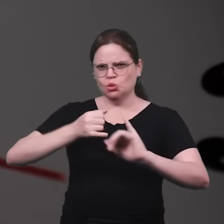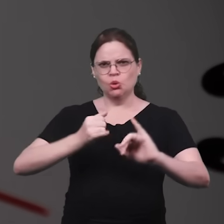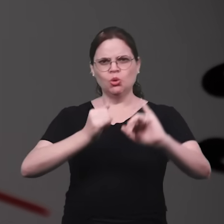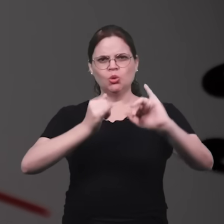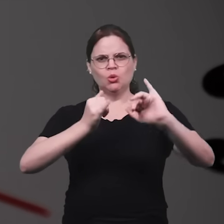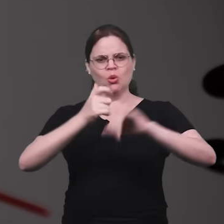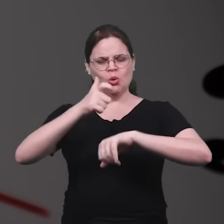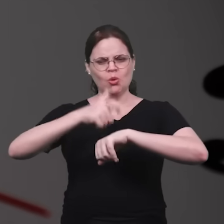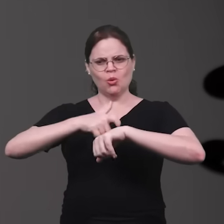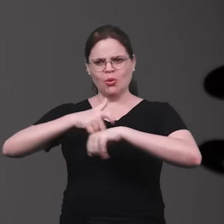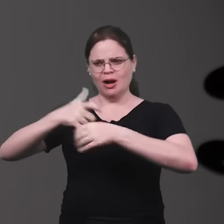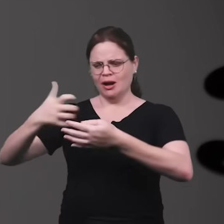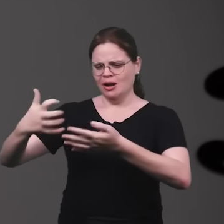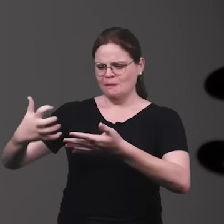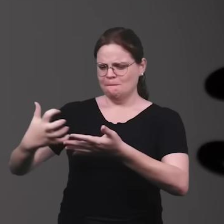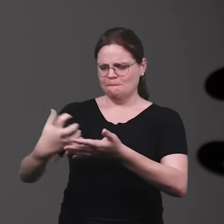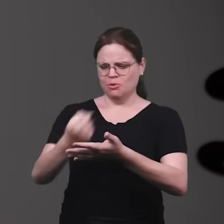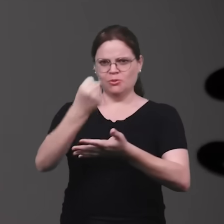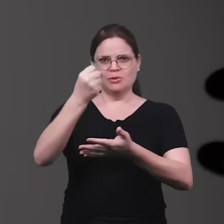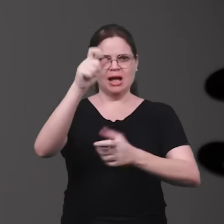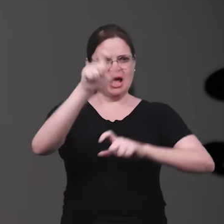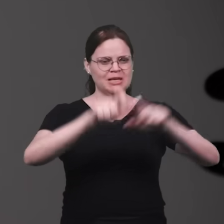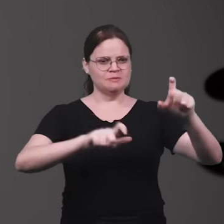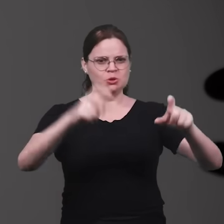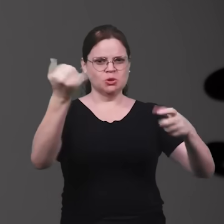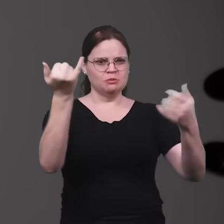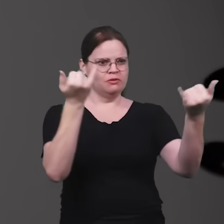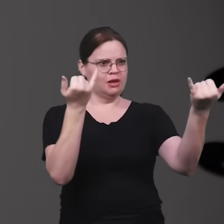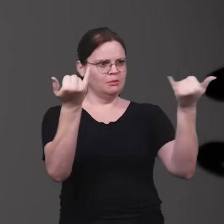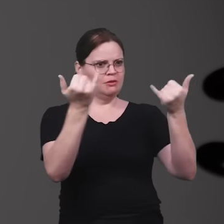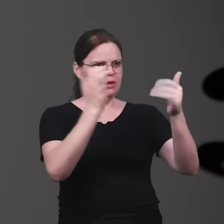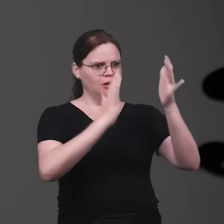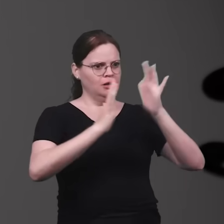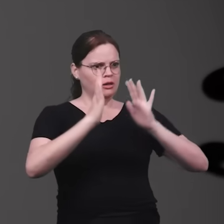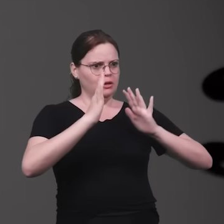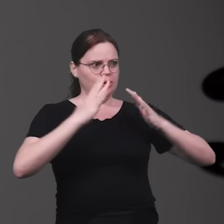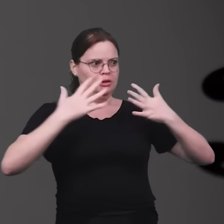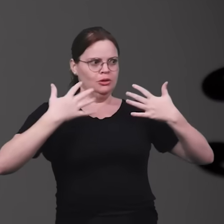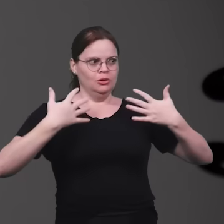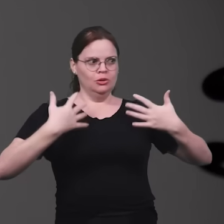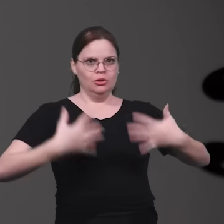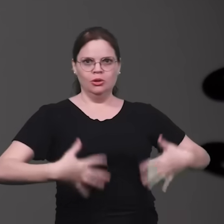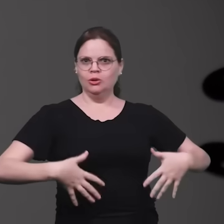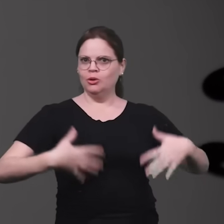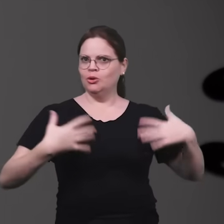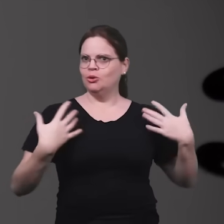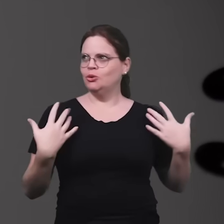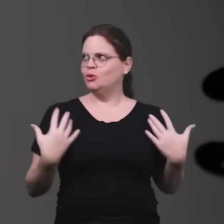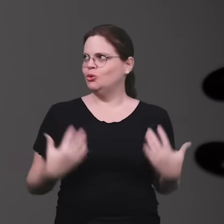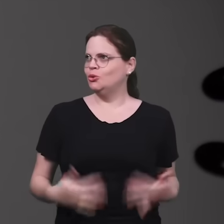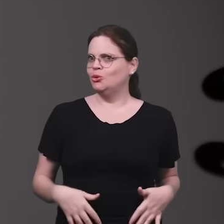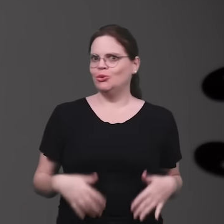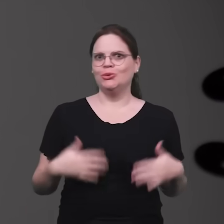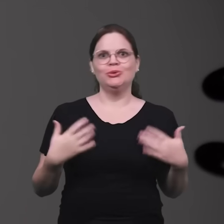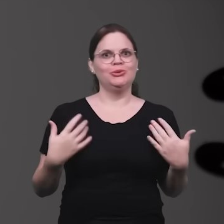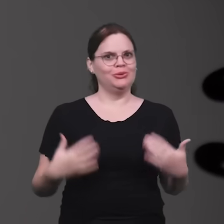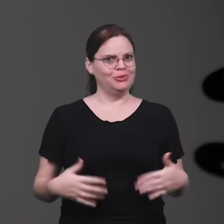chegará, o clamor da meia-noite se ouvirá.